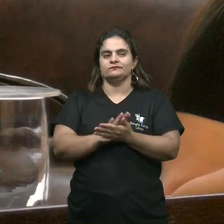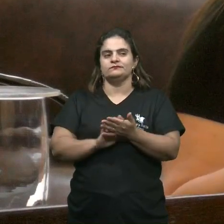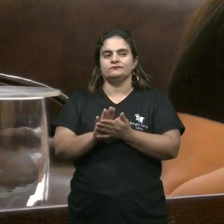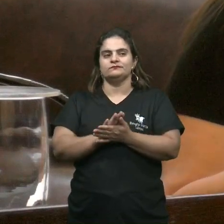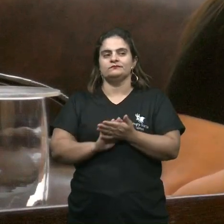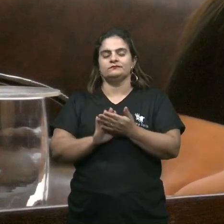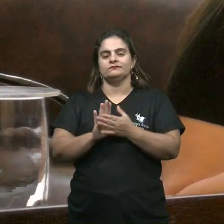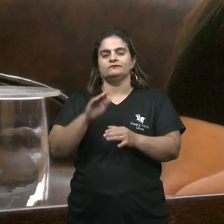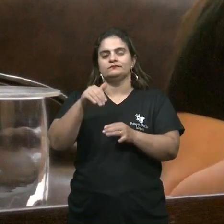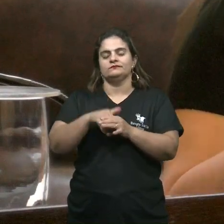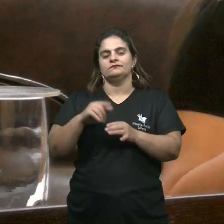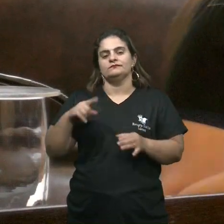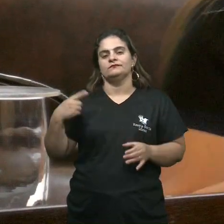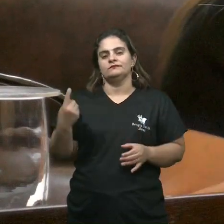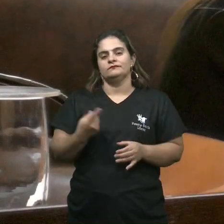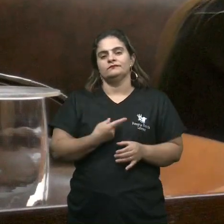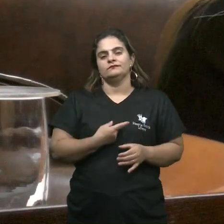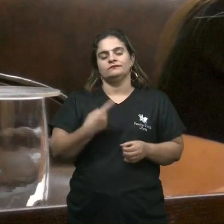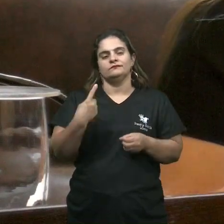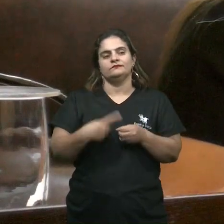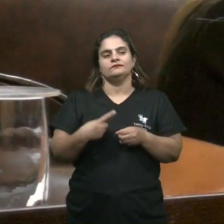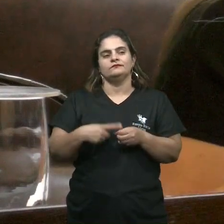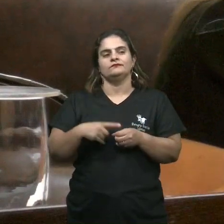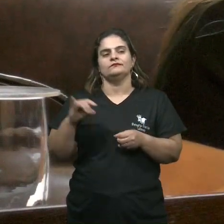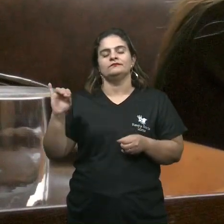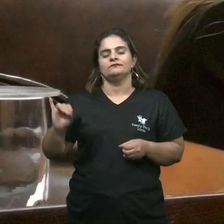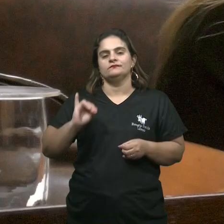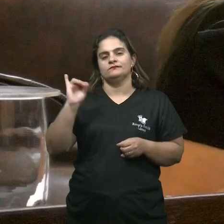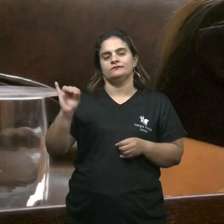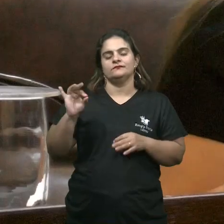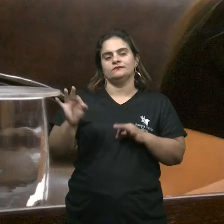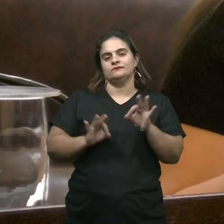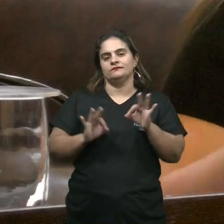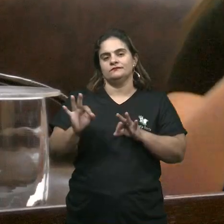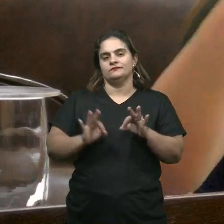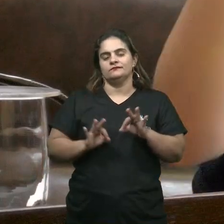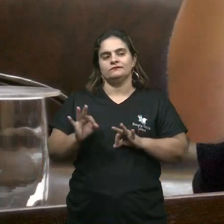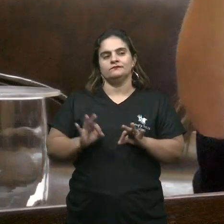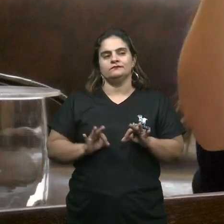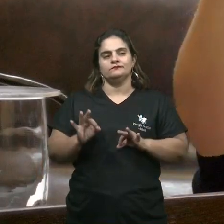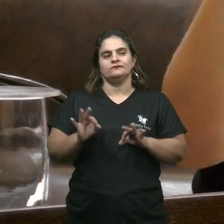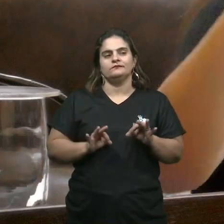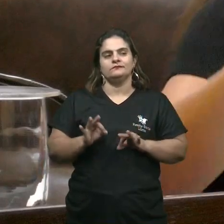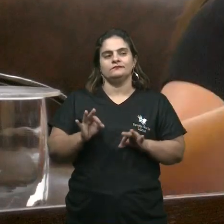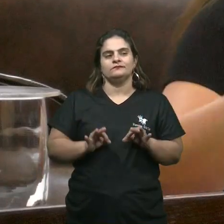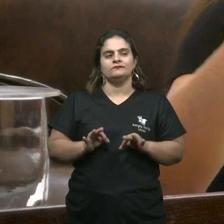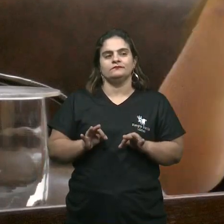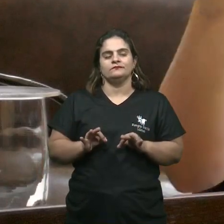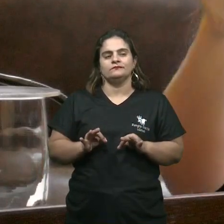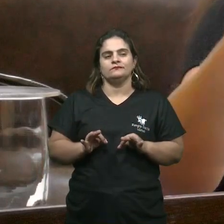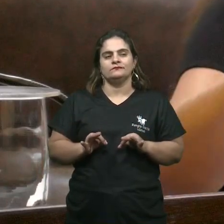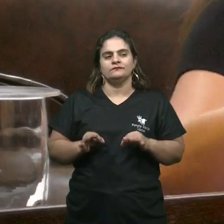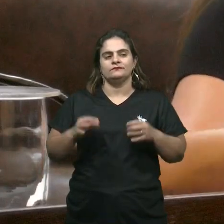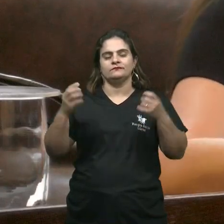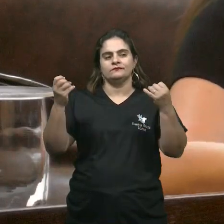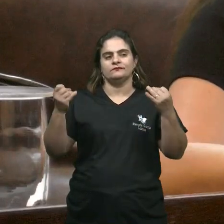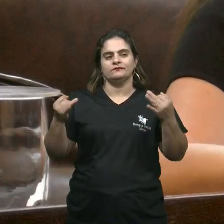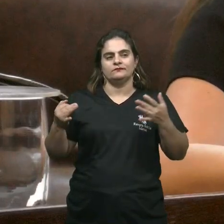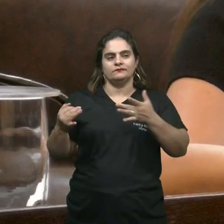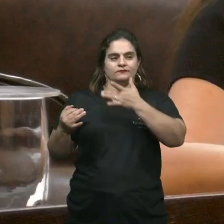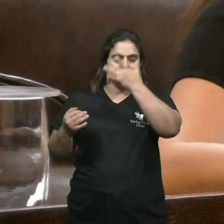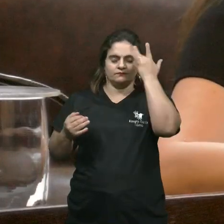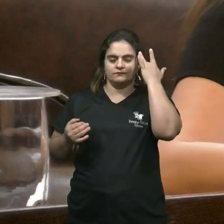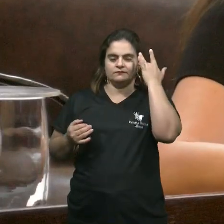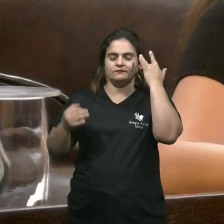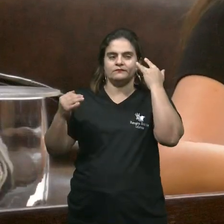dentro da nossa cidade, ainda um projeto tão importante, ainda, me dirijo aos dois aqui, porque são os dois, nesse momento,